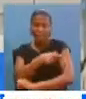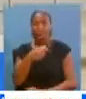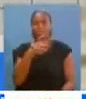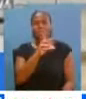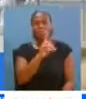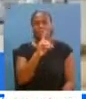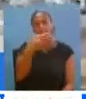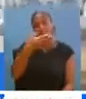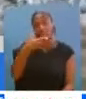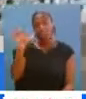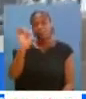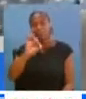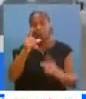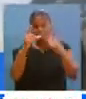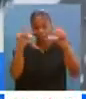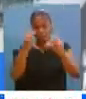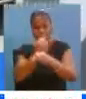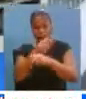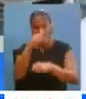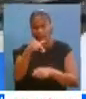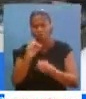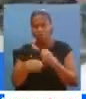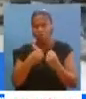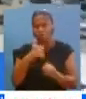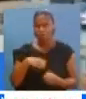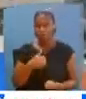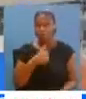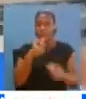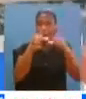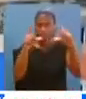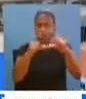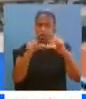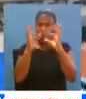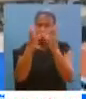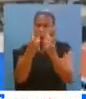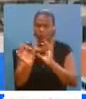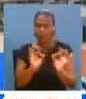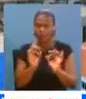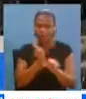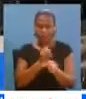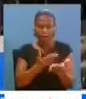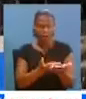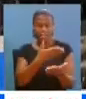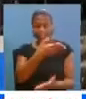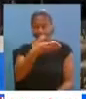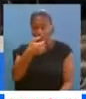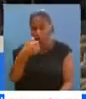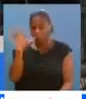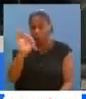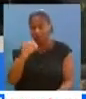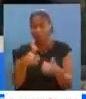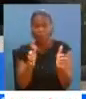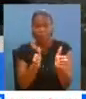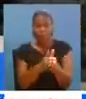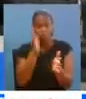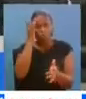de 67% das empresas ativas no país. As empresas com contabilidade organizada empregaram cerca de 75% do